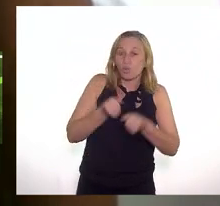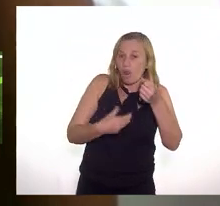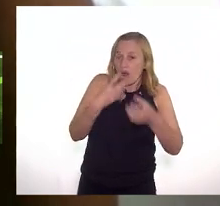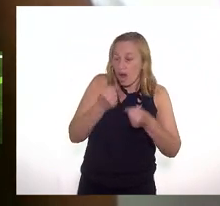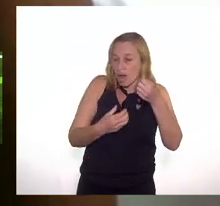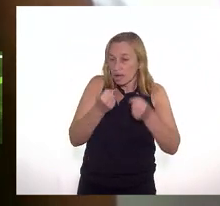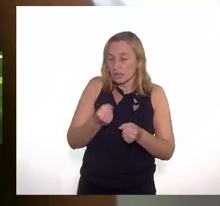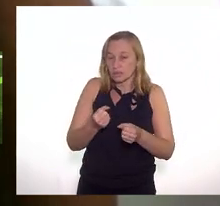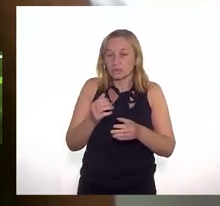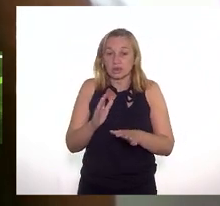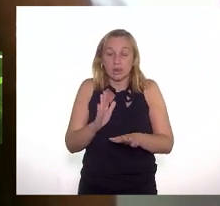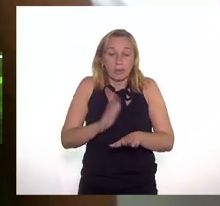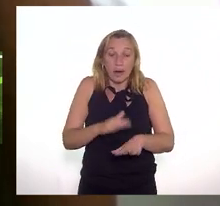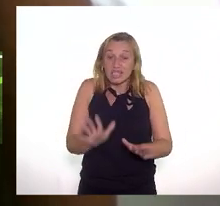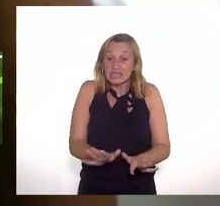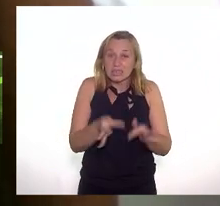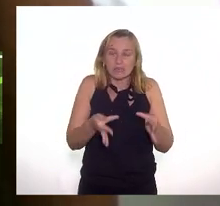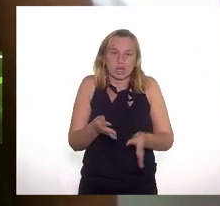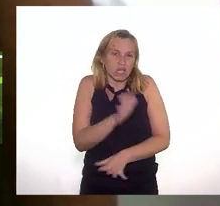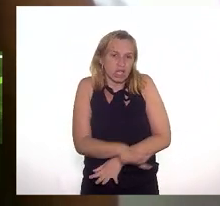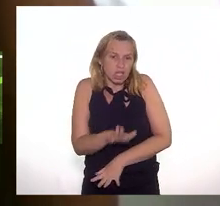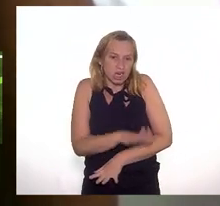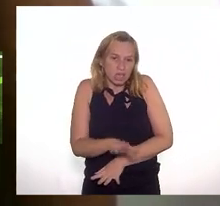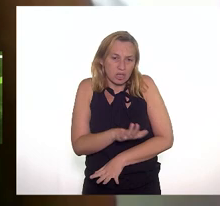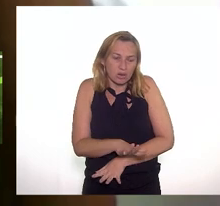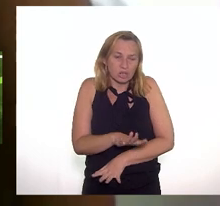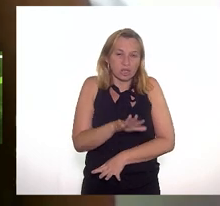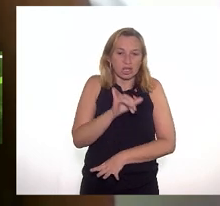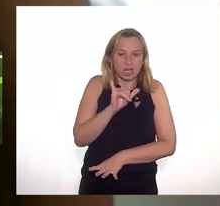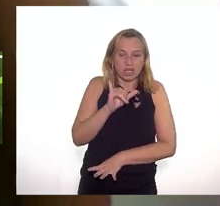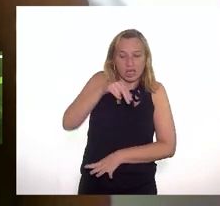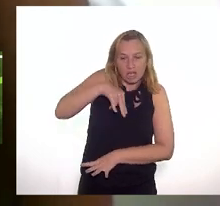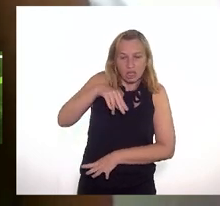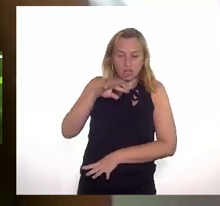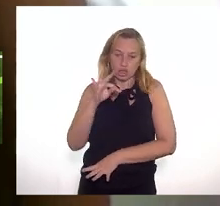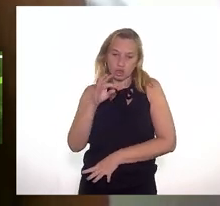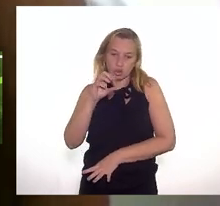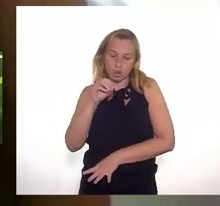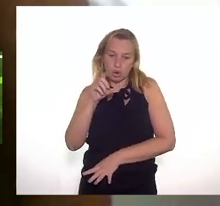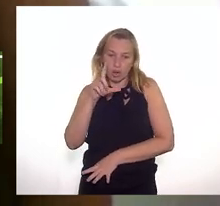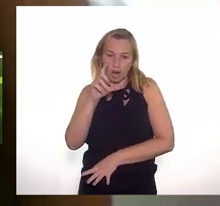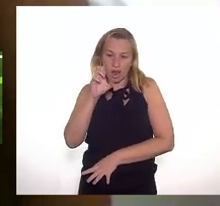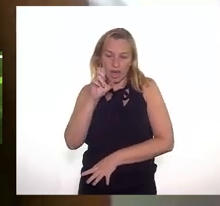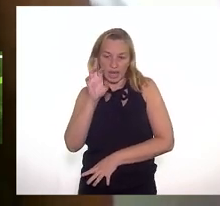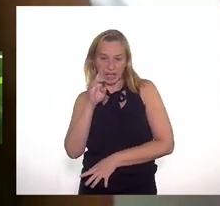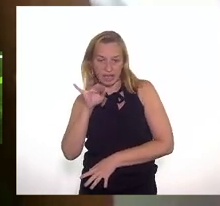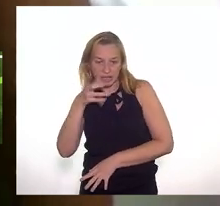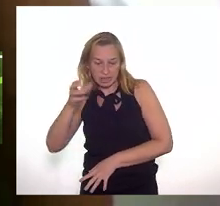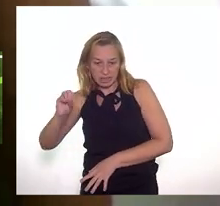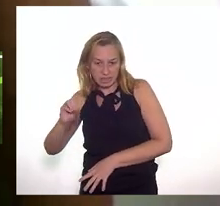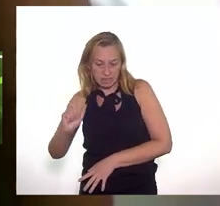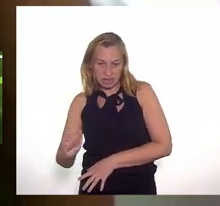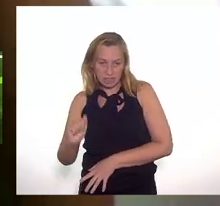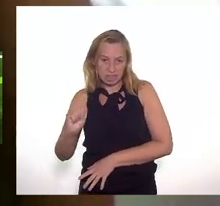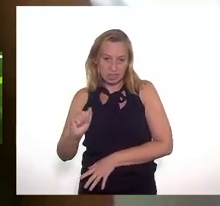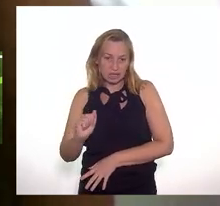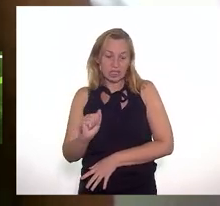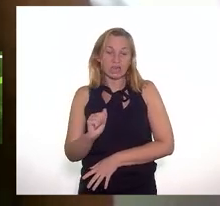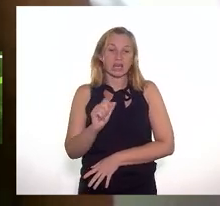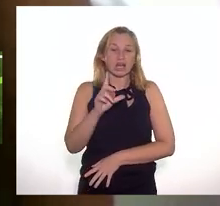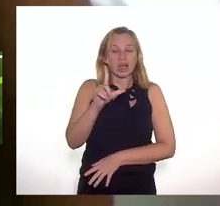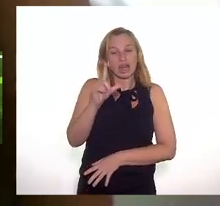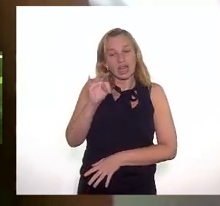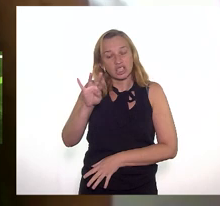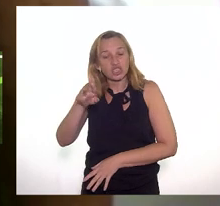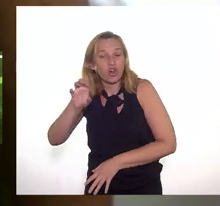mais simples, crianças com alguma intolerância à lactose, que prescreve um leite especial, esses pacientes chegam até